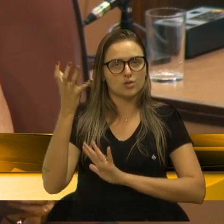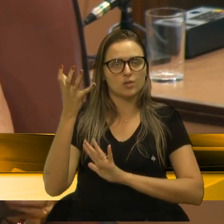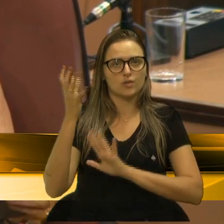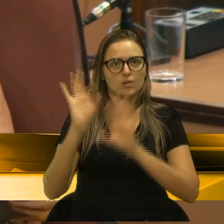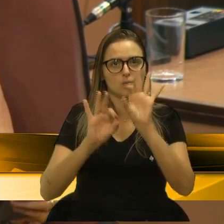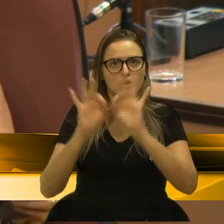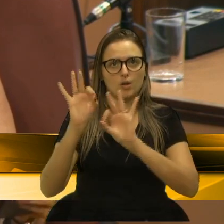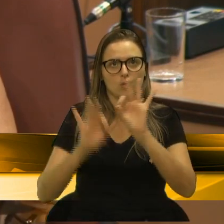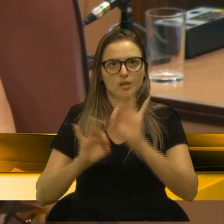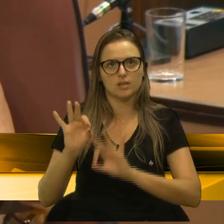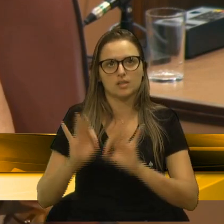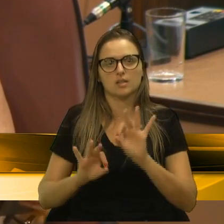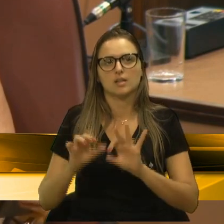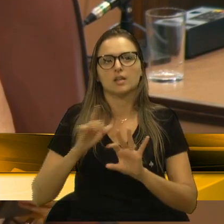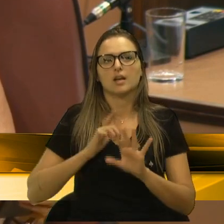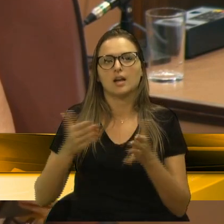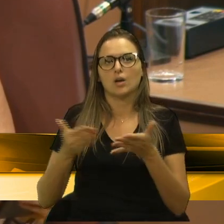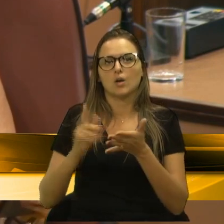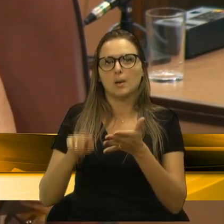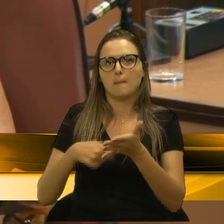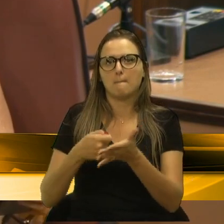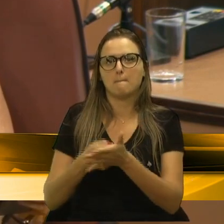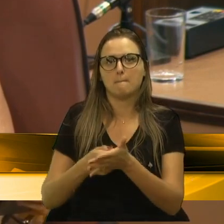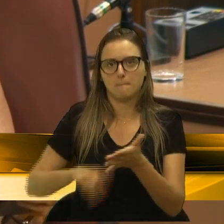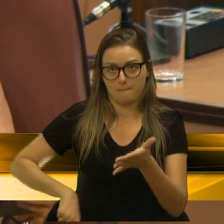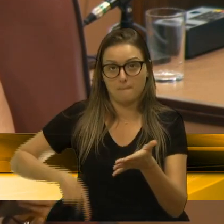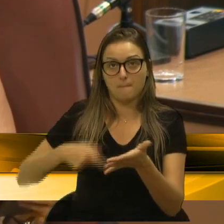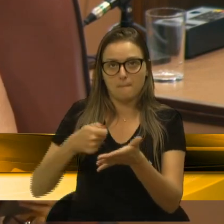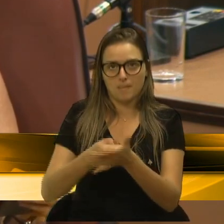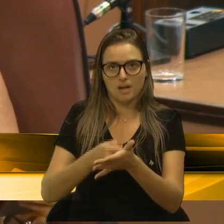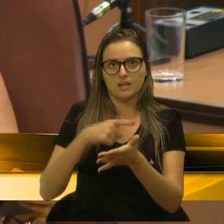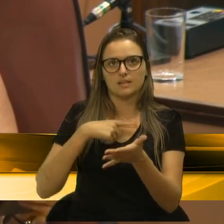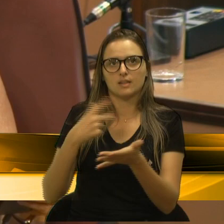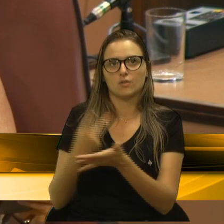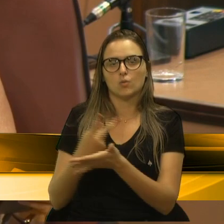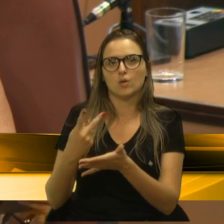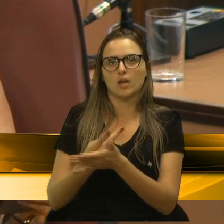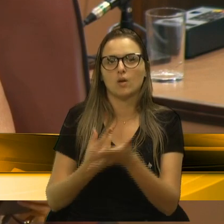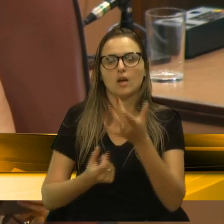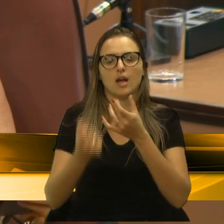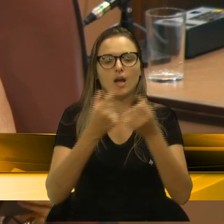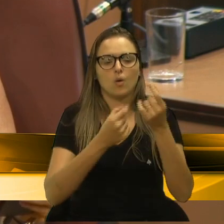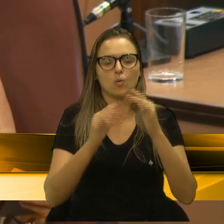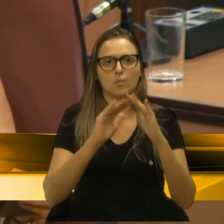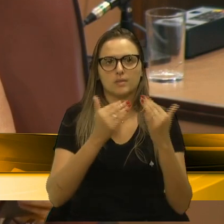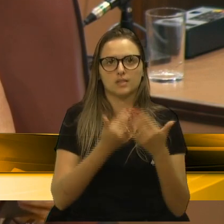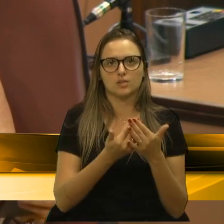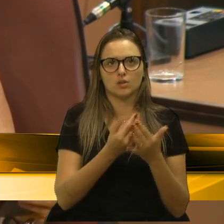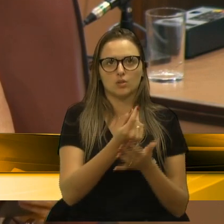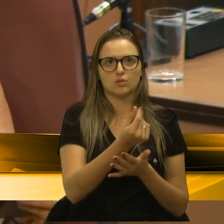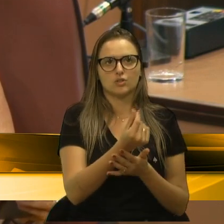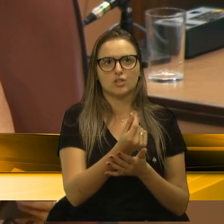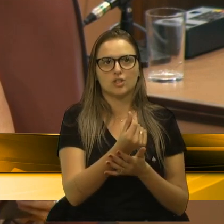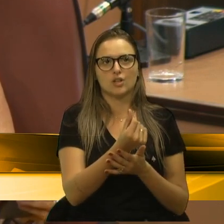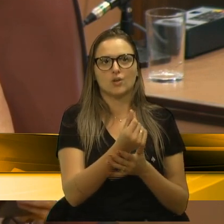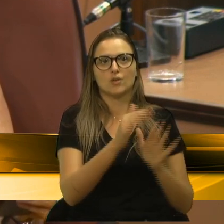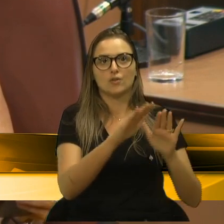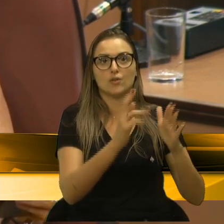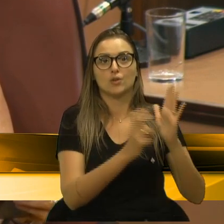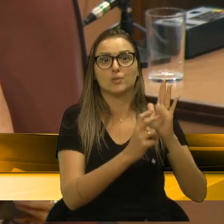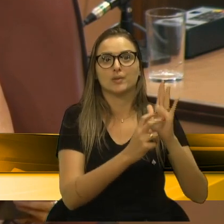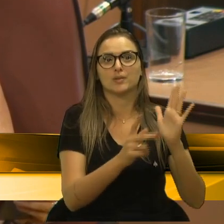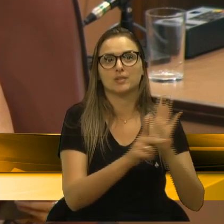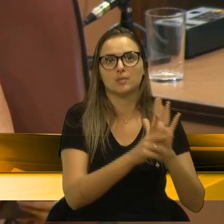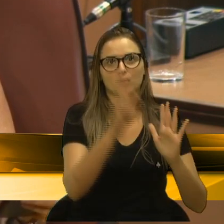Foi exatamente, estão sendo pagas as contas, inclusive um erro, né? Algumas escolas, o dinheiro foi parar na conta da diretora. Isso está